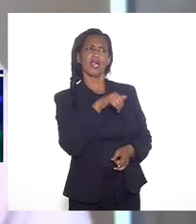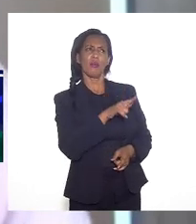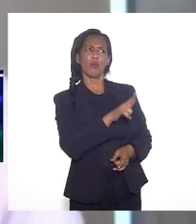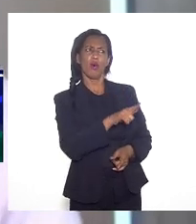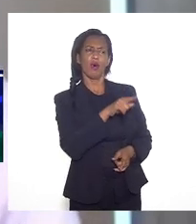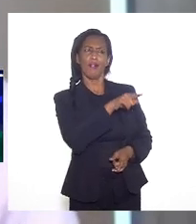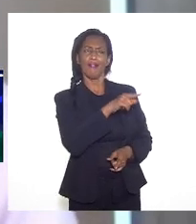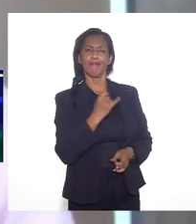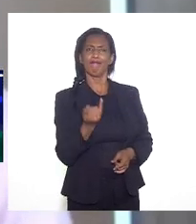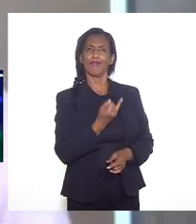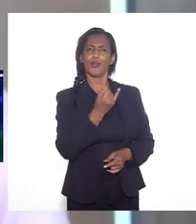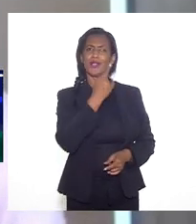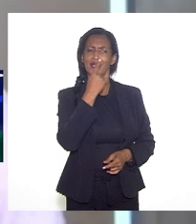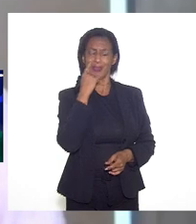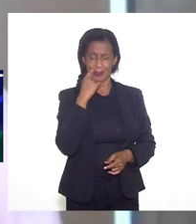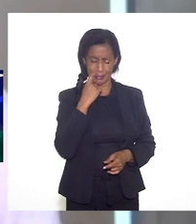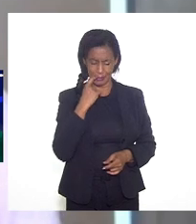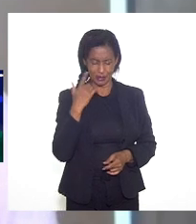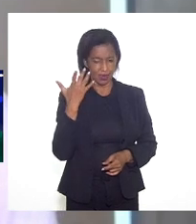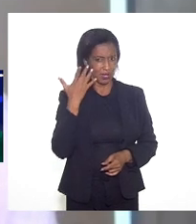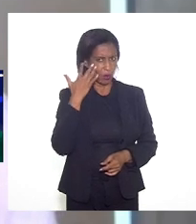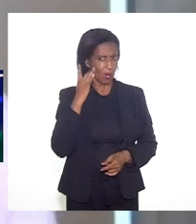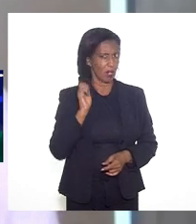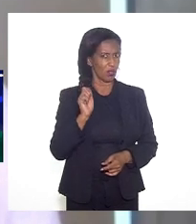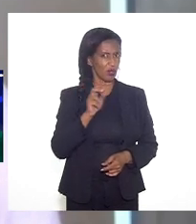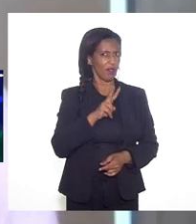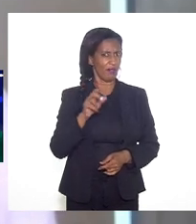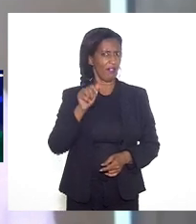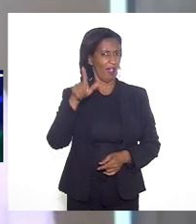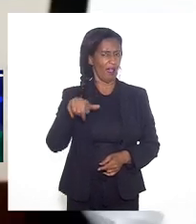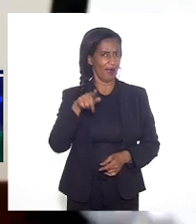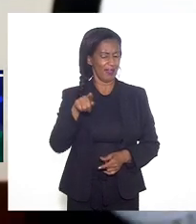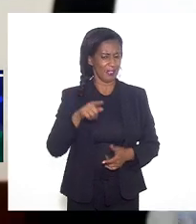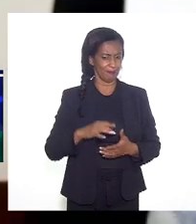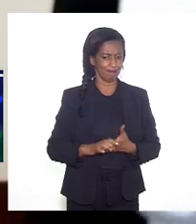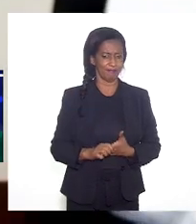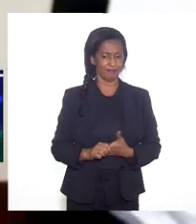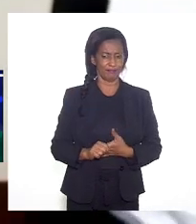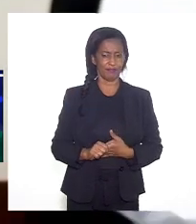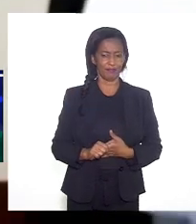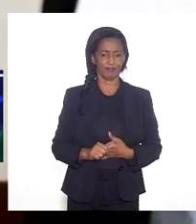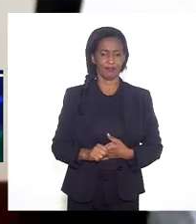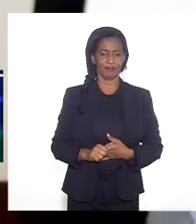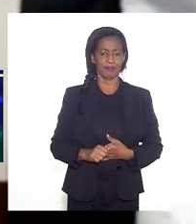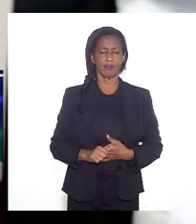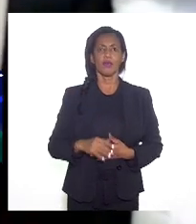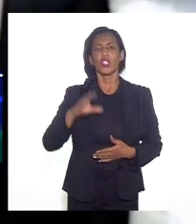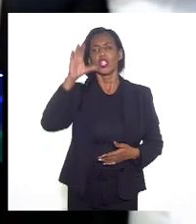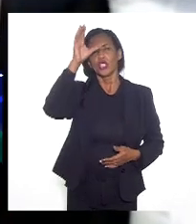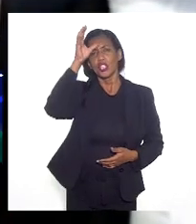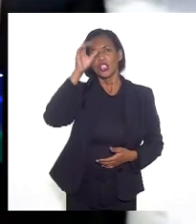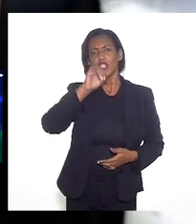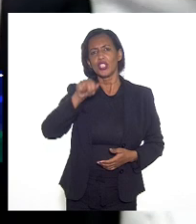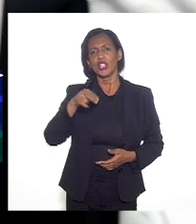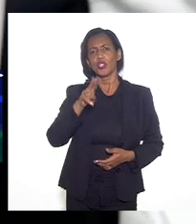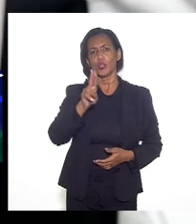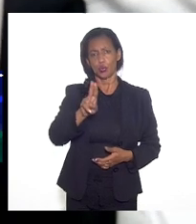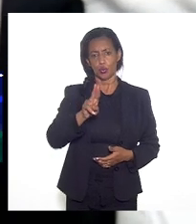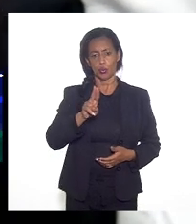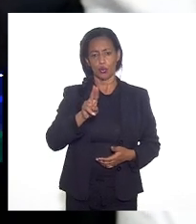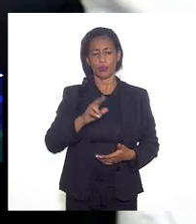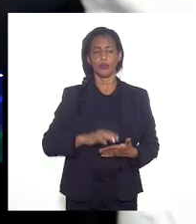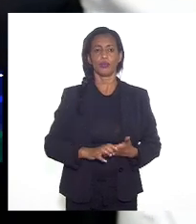pertinente. Eu acho que vale, Mônica, porque na periferia... Deputada Tia, o deputado Márcio acabou